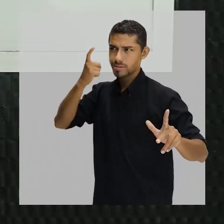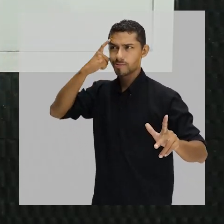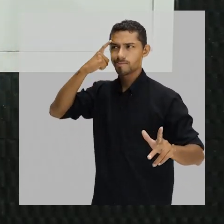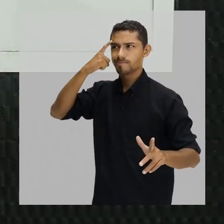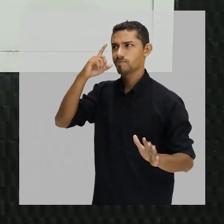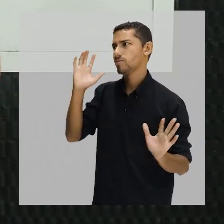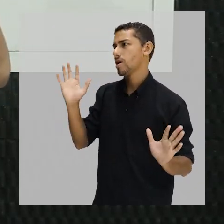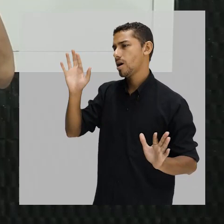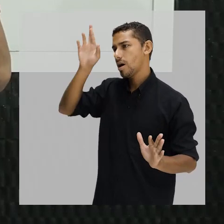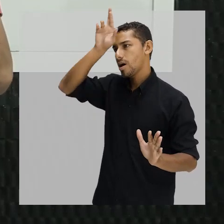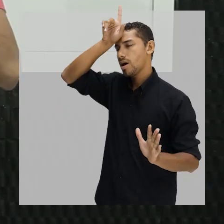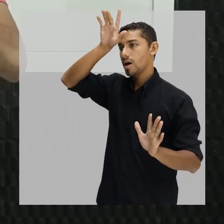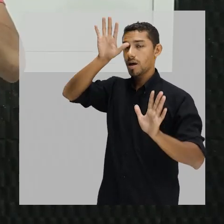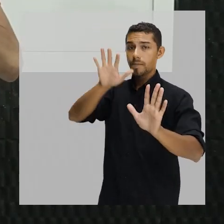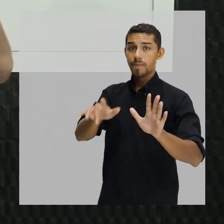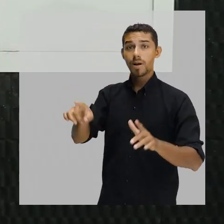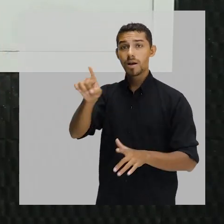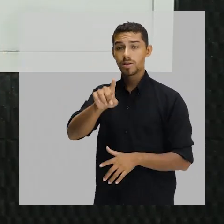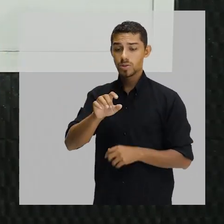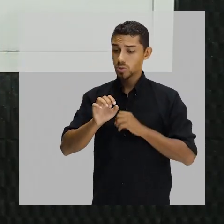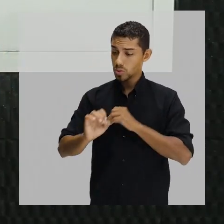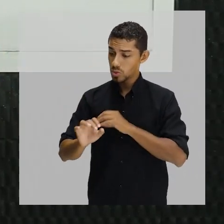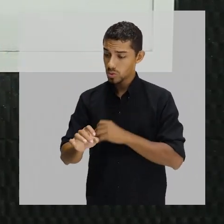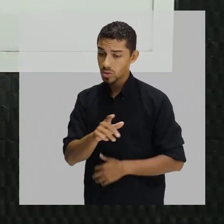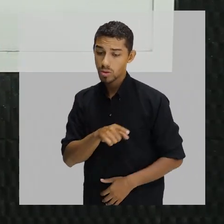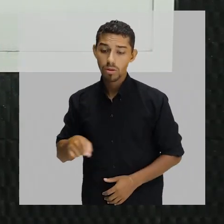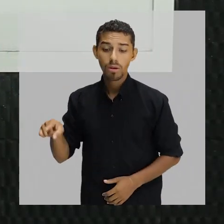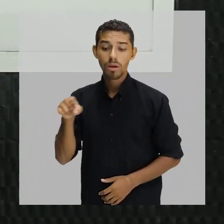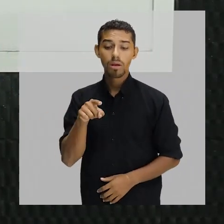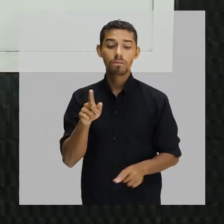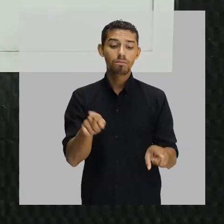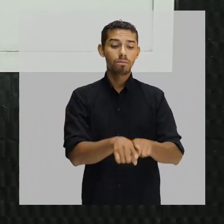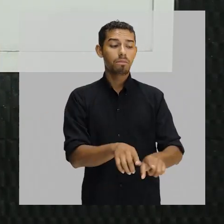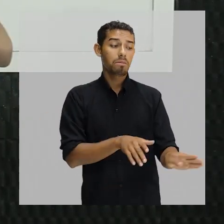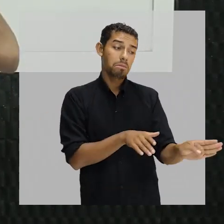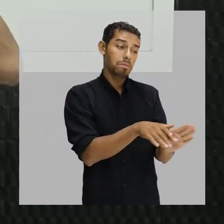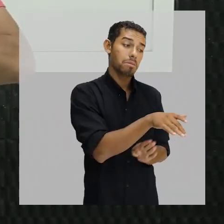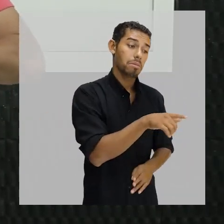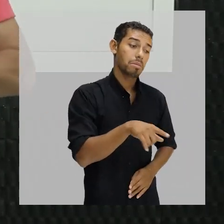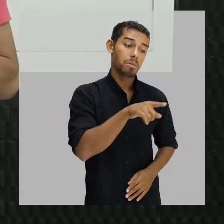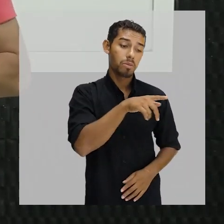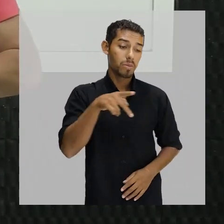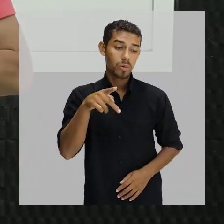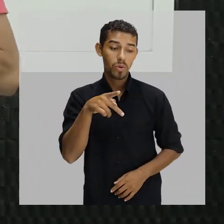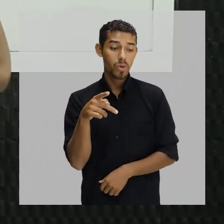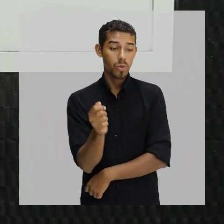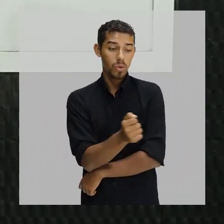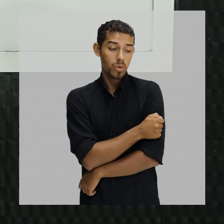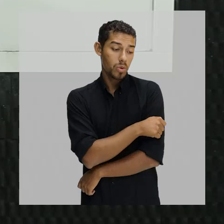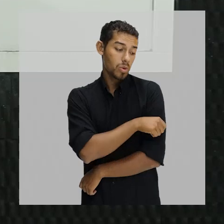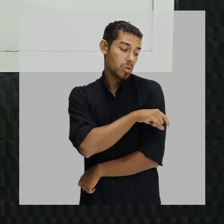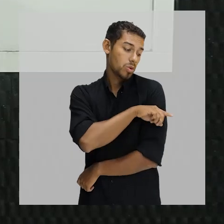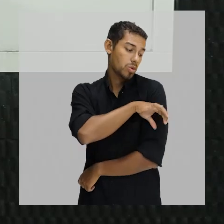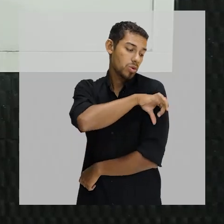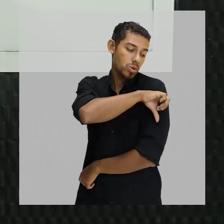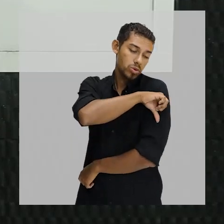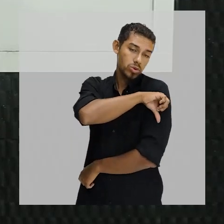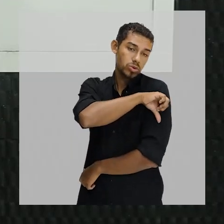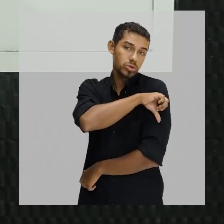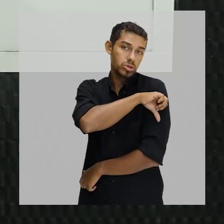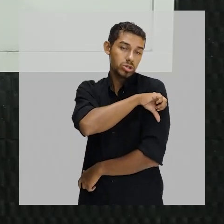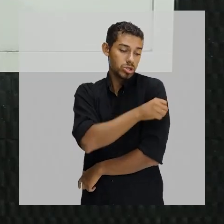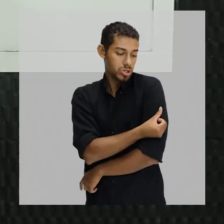Mas eu sempre digo aos professores do fundamental, já desde o sexto, sétimo, oitavo, nono, que acostume os alunos